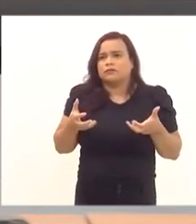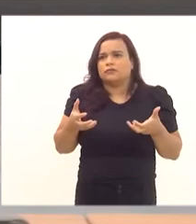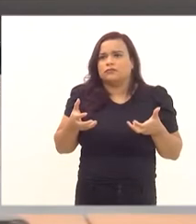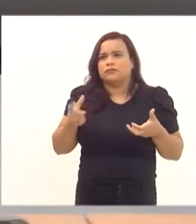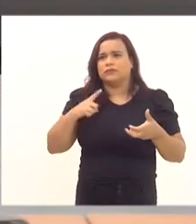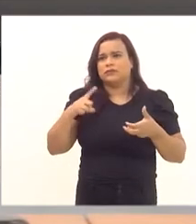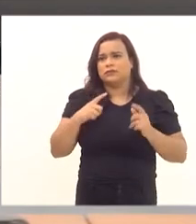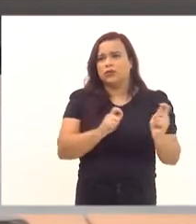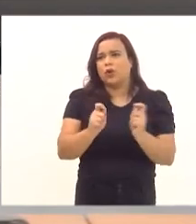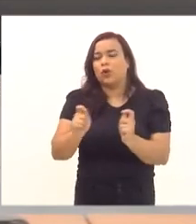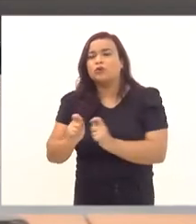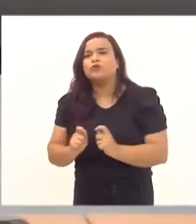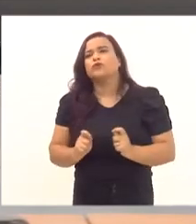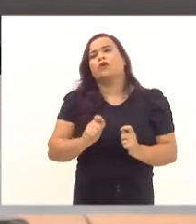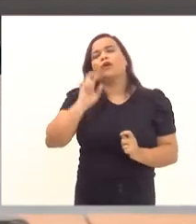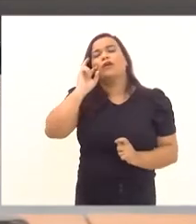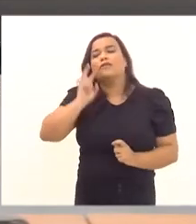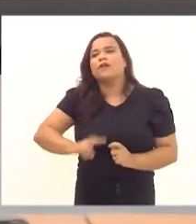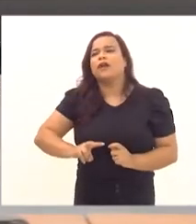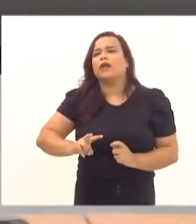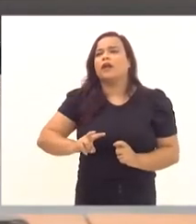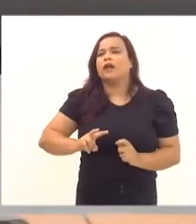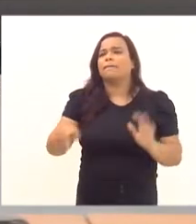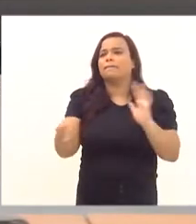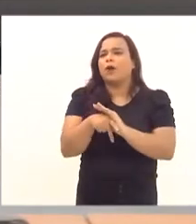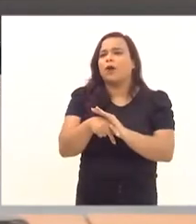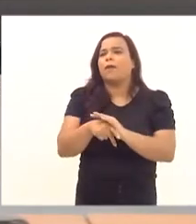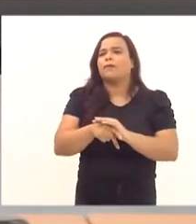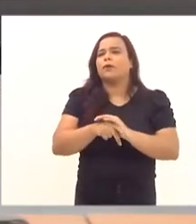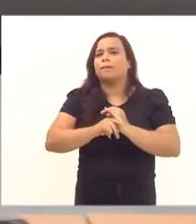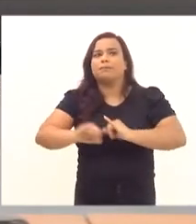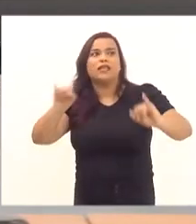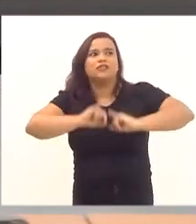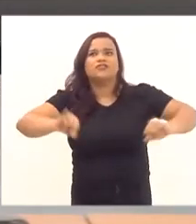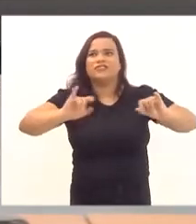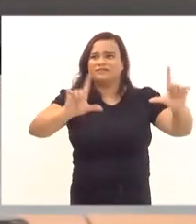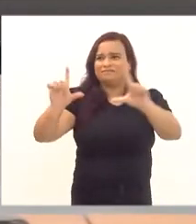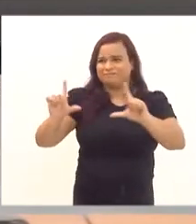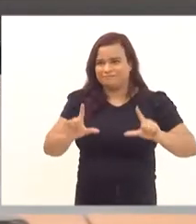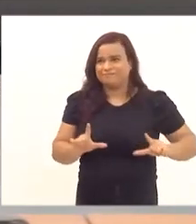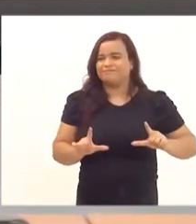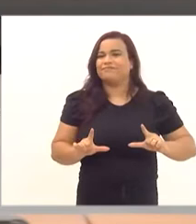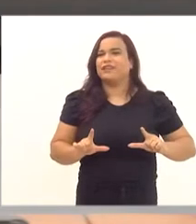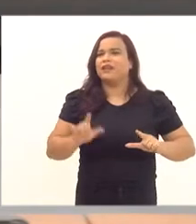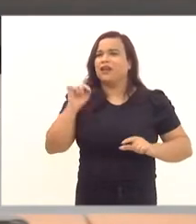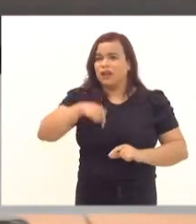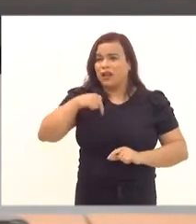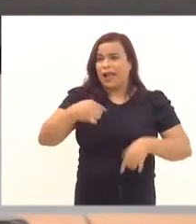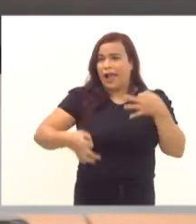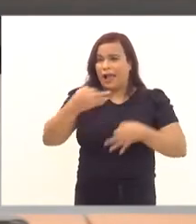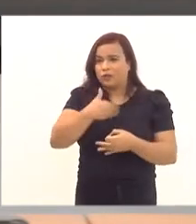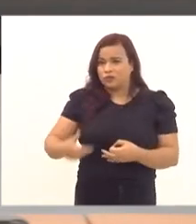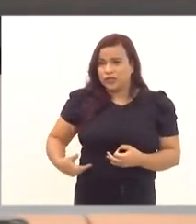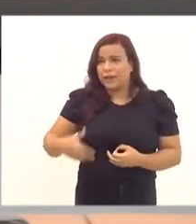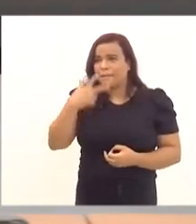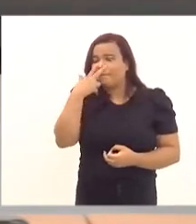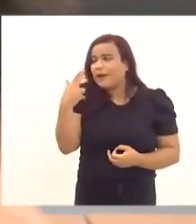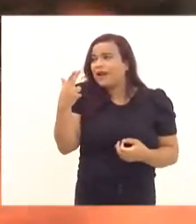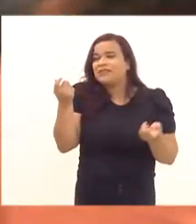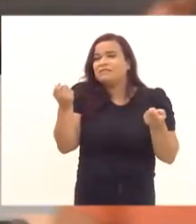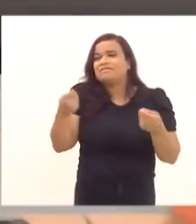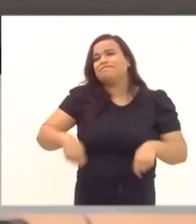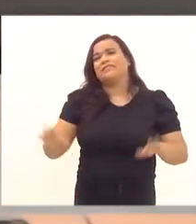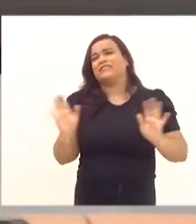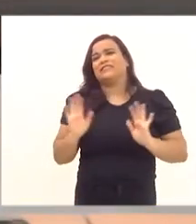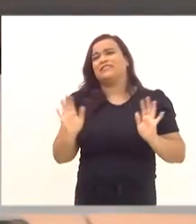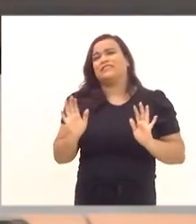e da prevalência dos oligopólios da mídia essa audiência pública né você vai ser uma aberração Como assim Valda Claro